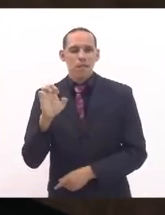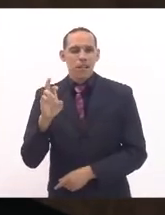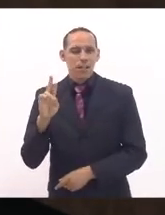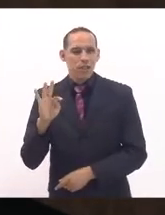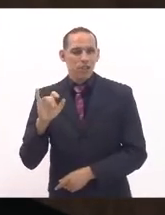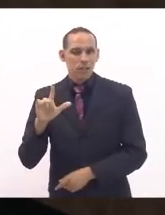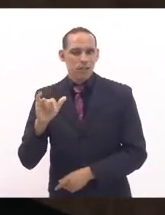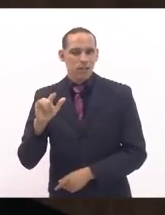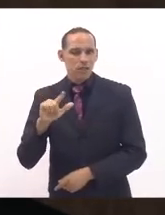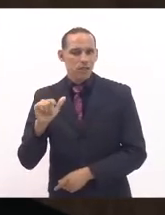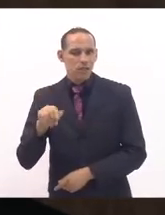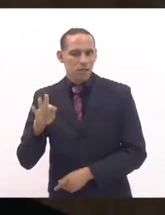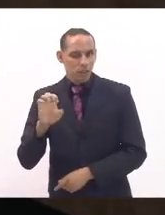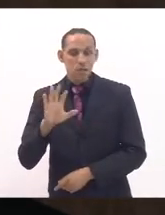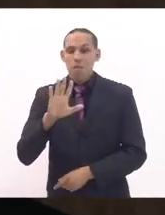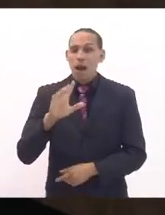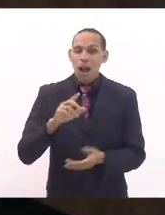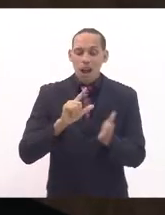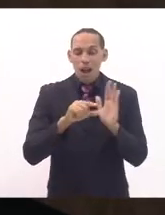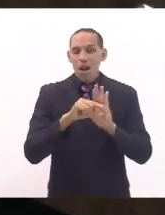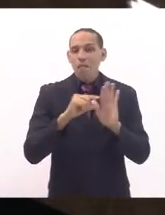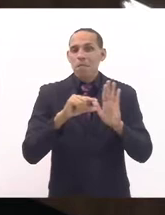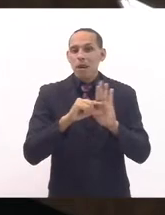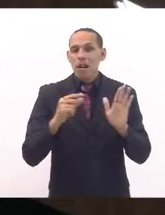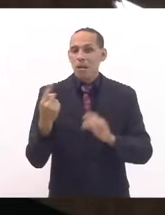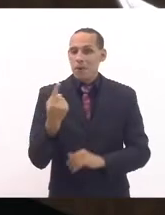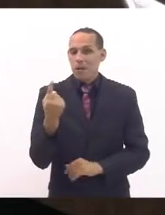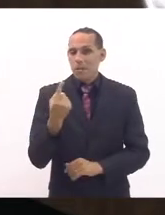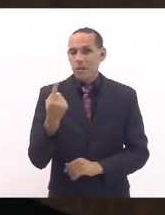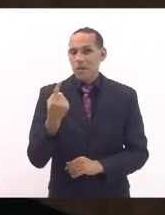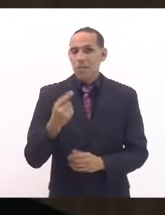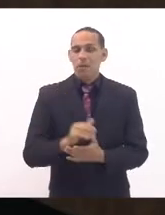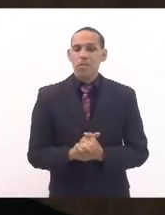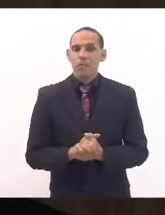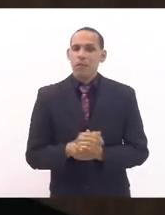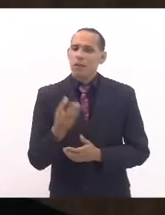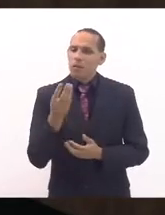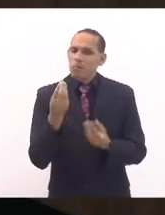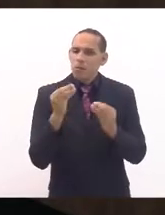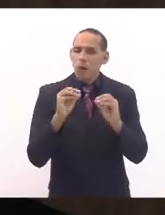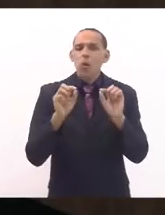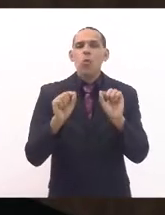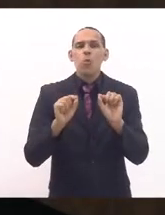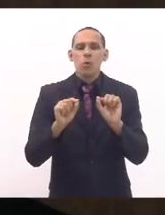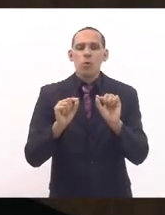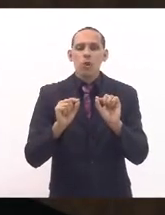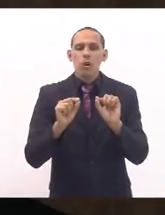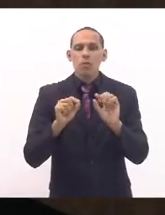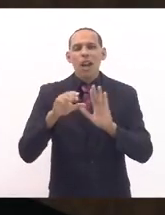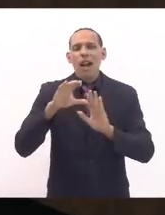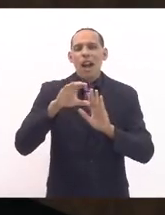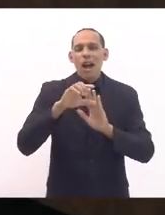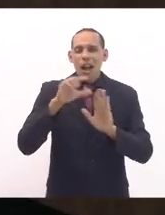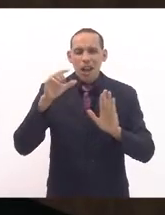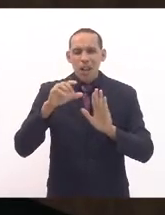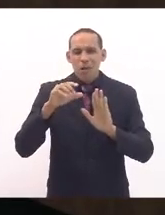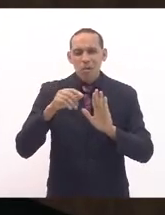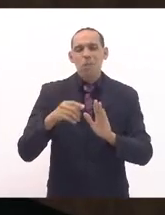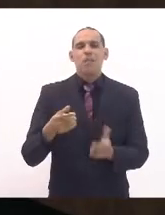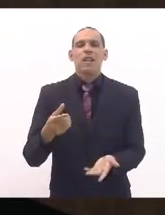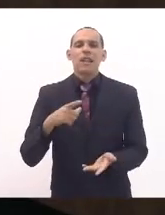parágrafo 1º, o senhor coloca: para efeito disposto no caput, o Poder